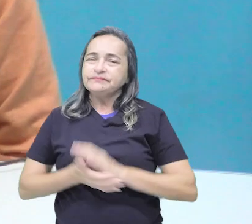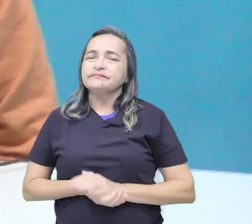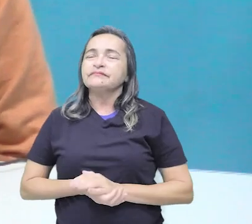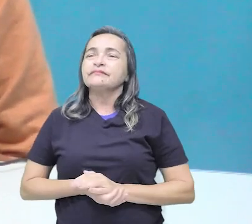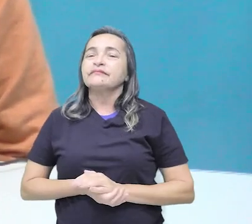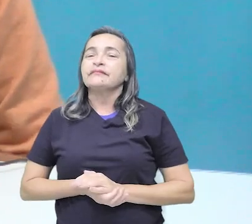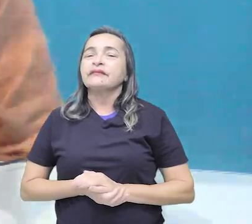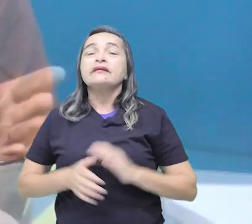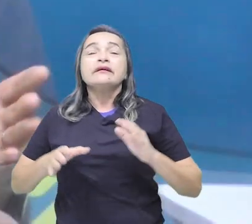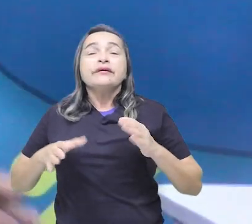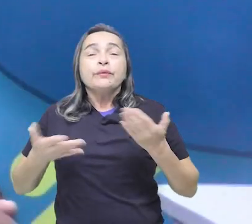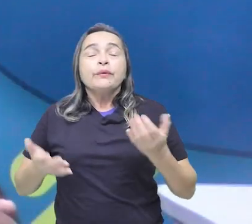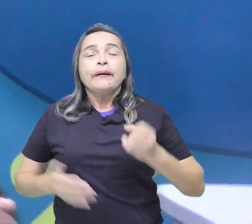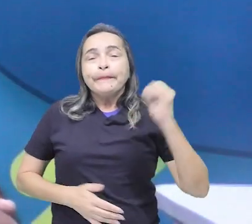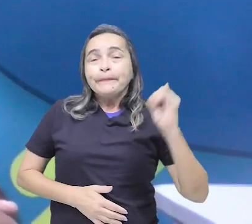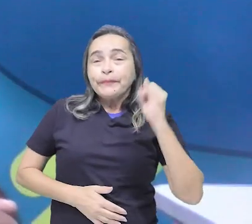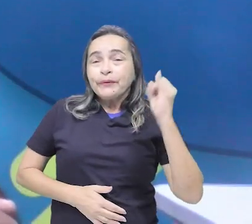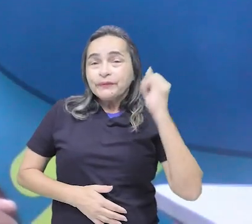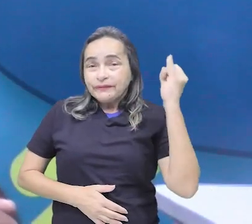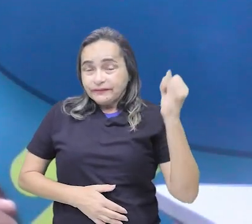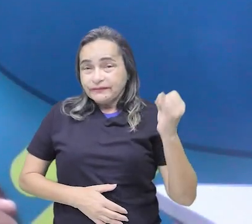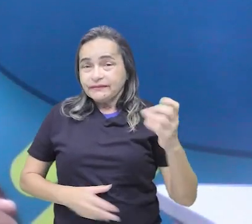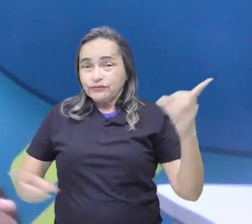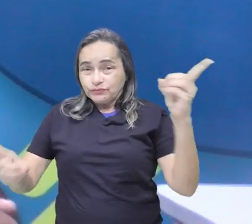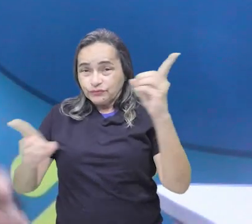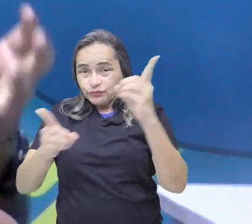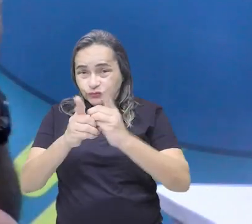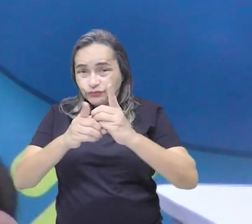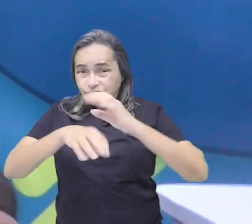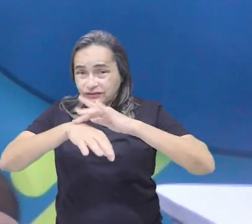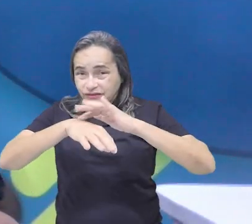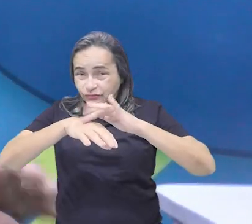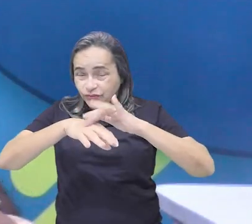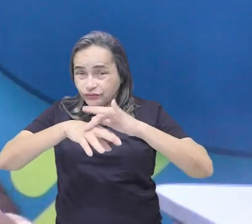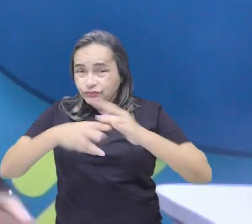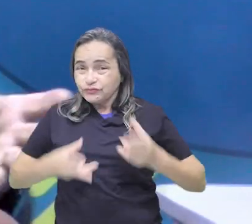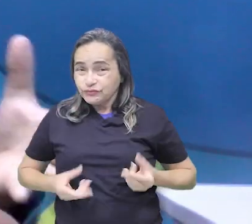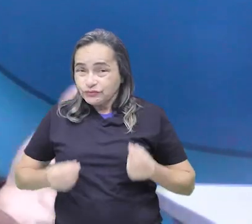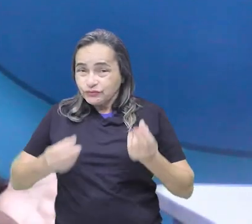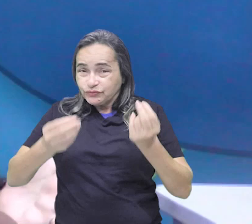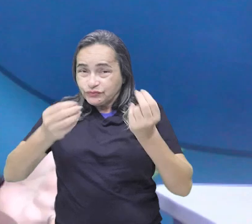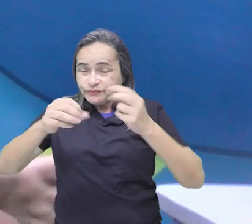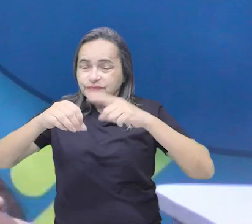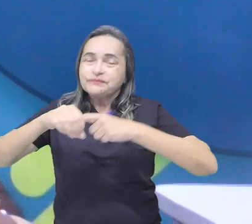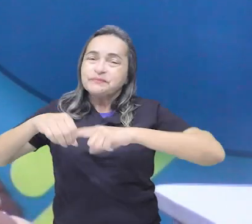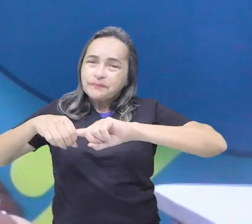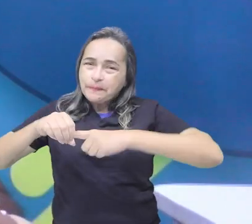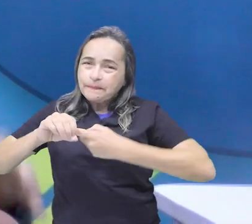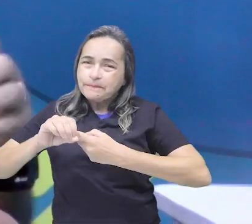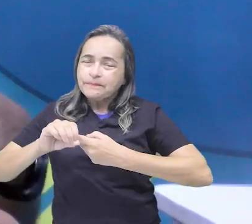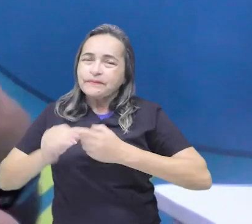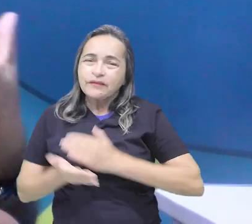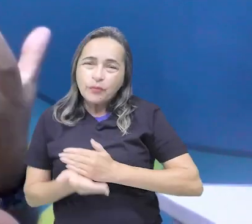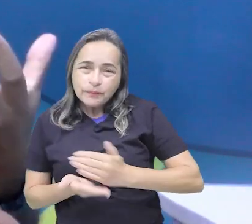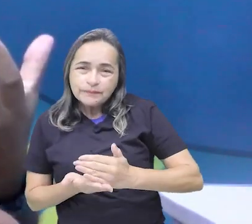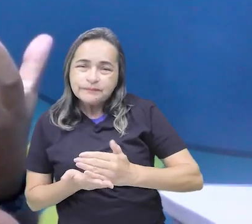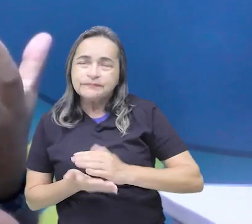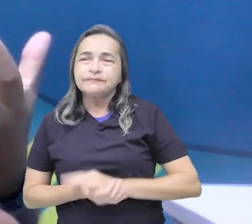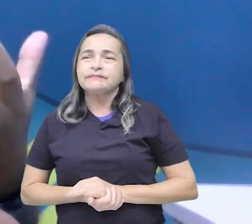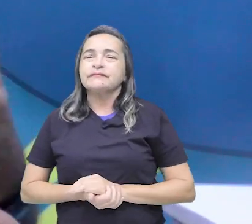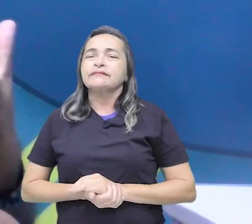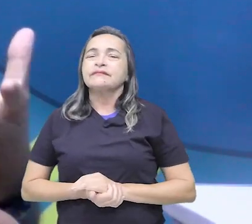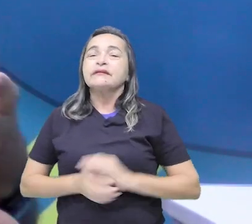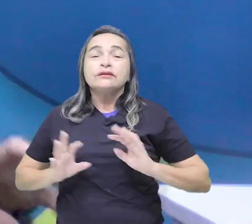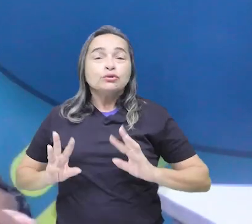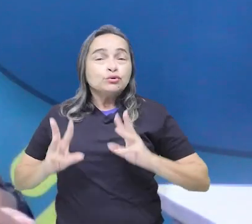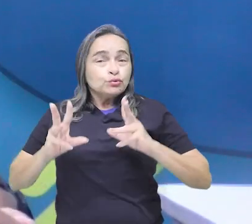próstata? Excelente sua pergunta. Eu costumo dizer assim, que tudo que é precoce, né, e tudo que é